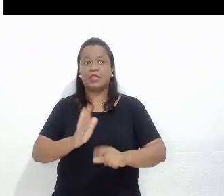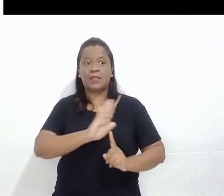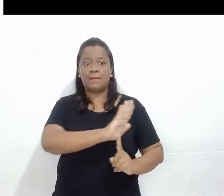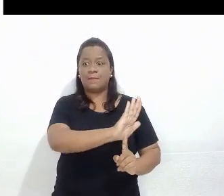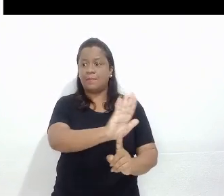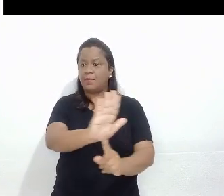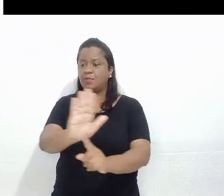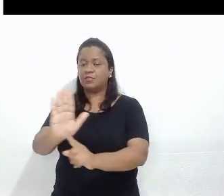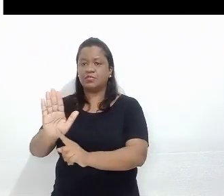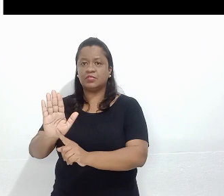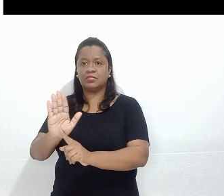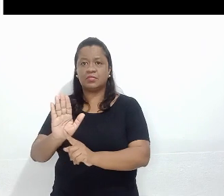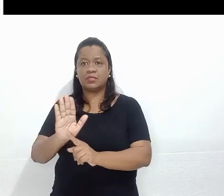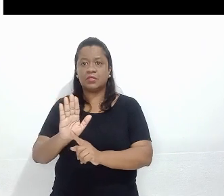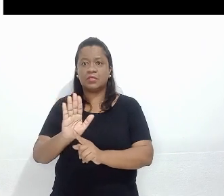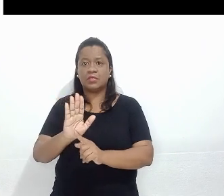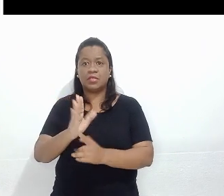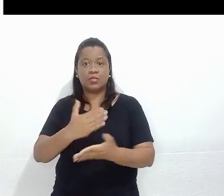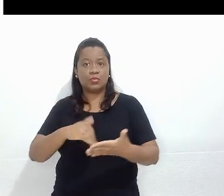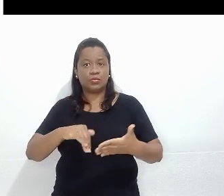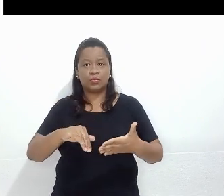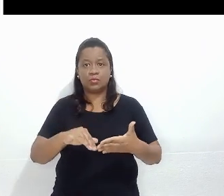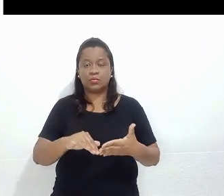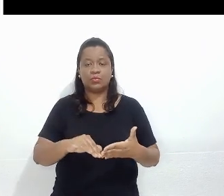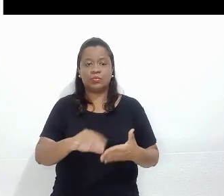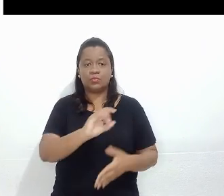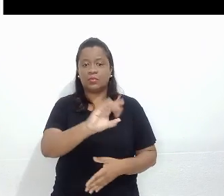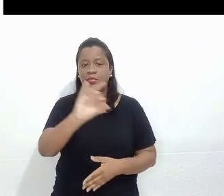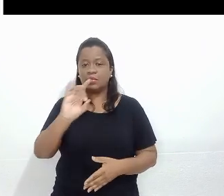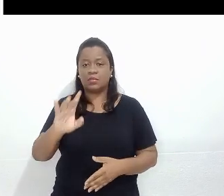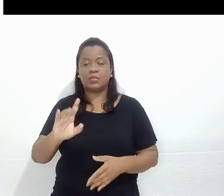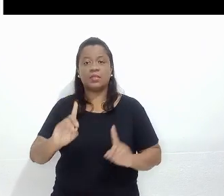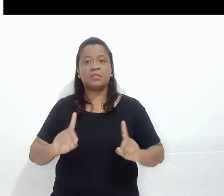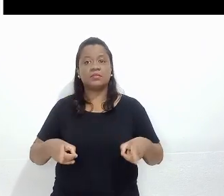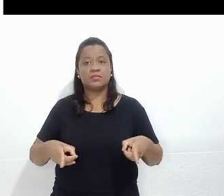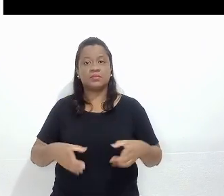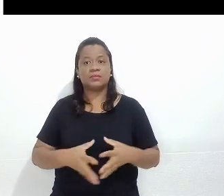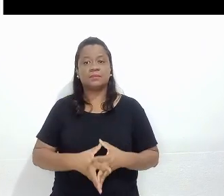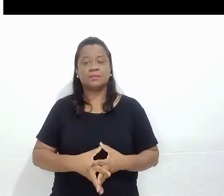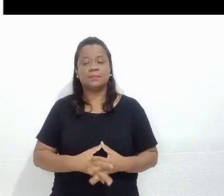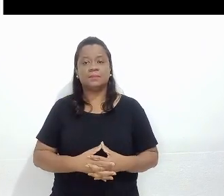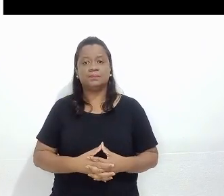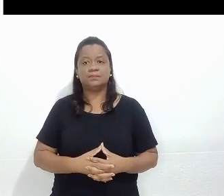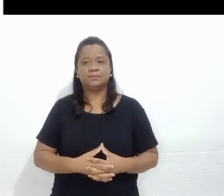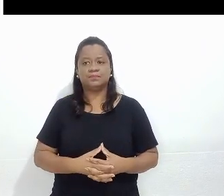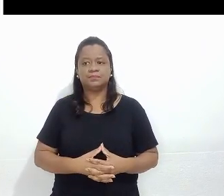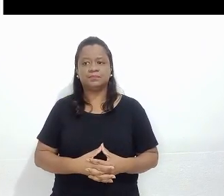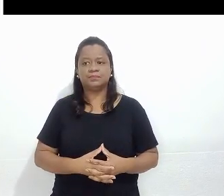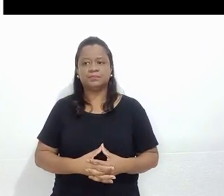aonde vai estar em cada cena, tá? E aqui